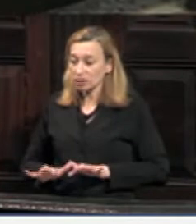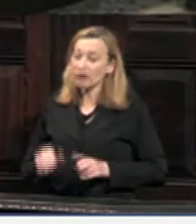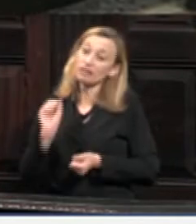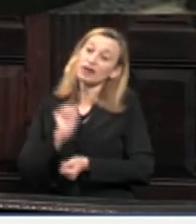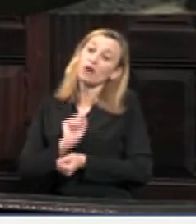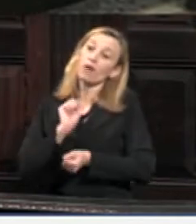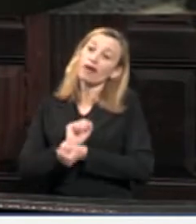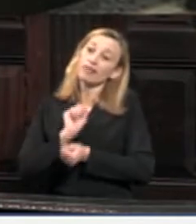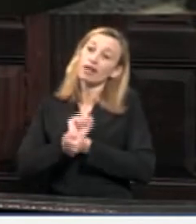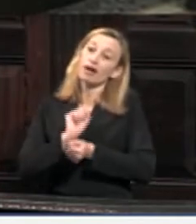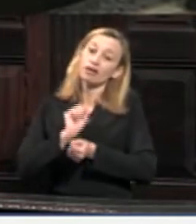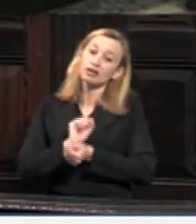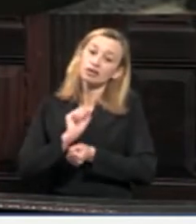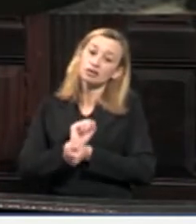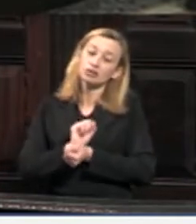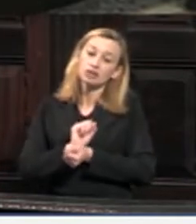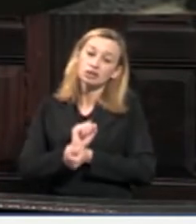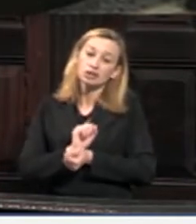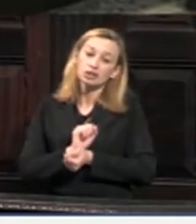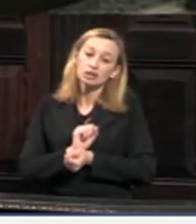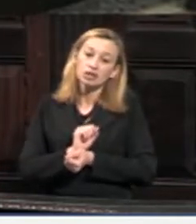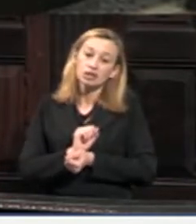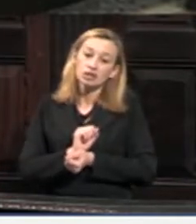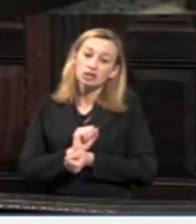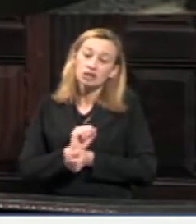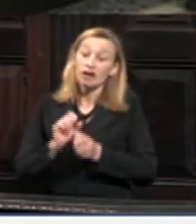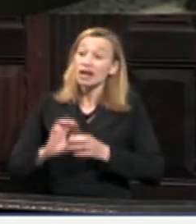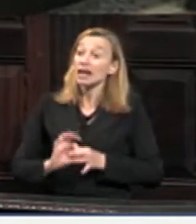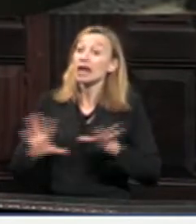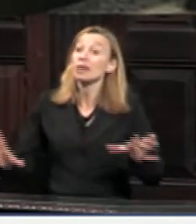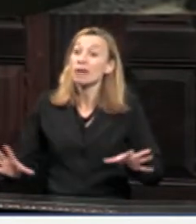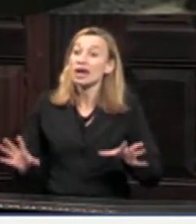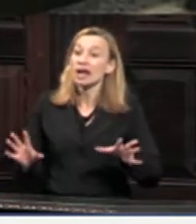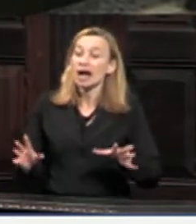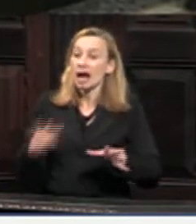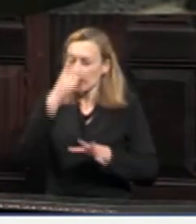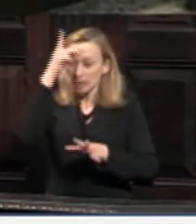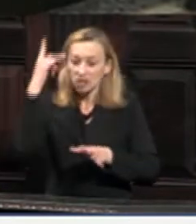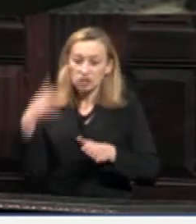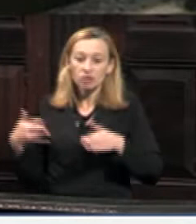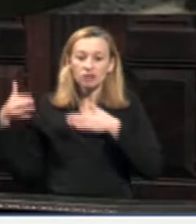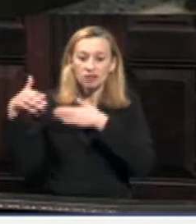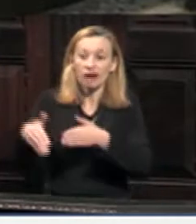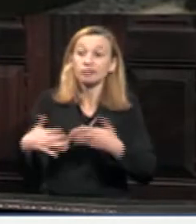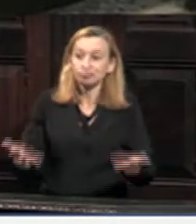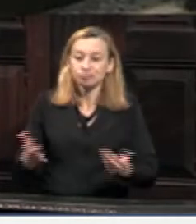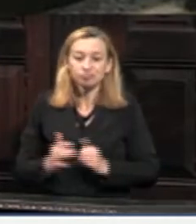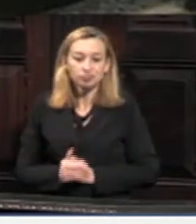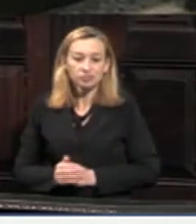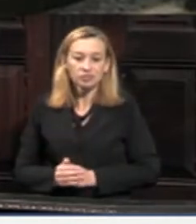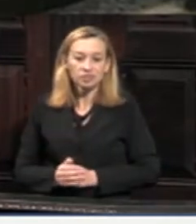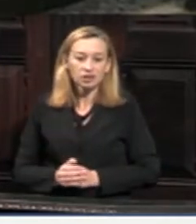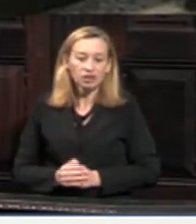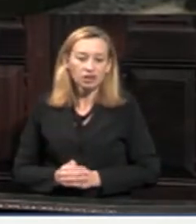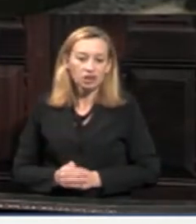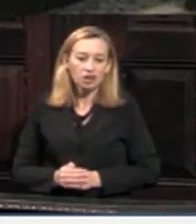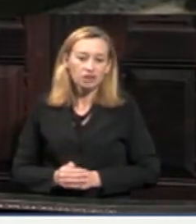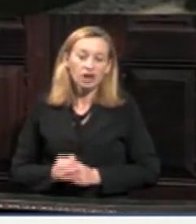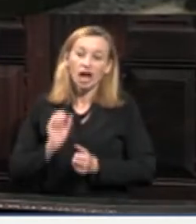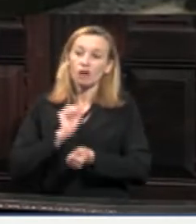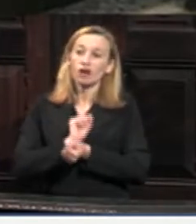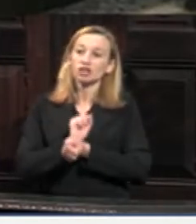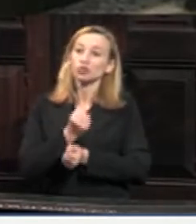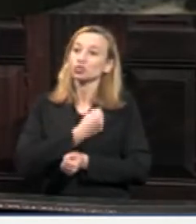é que vai dizer, exemplo, Avenida Monsenhor Félix, 277, o Dionísio Lins mora. Em frente tem o